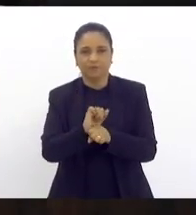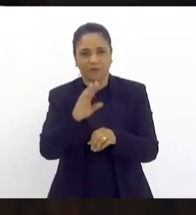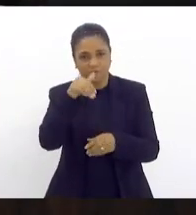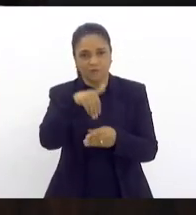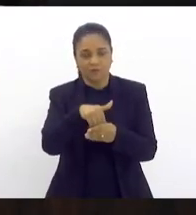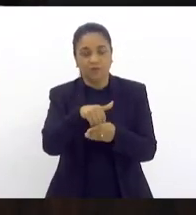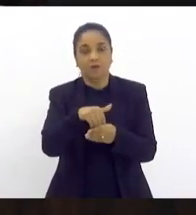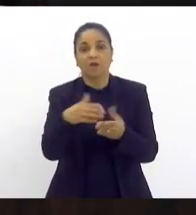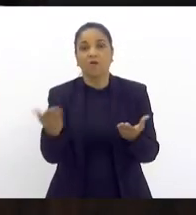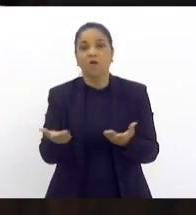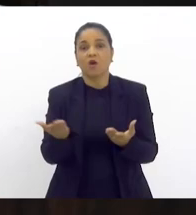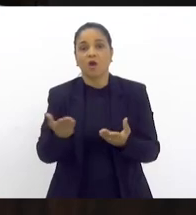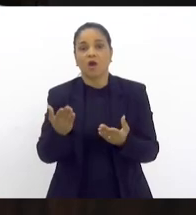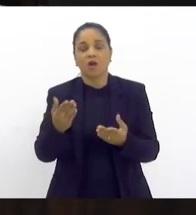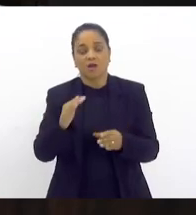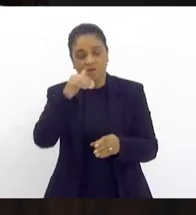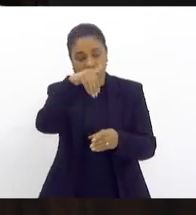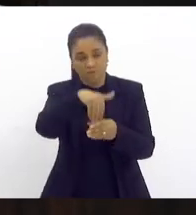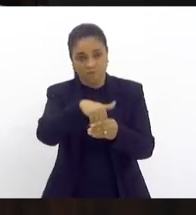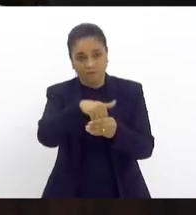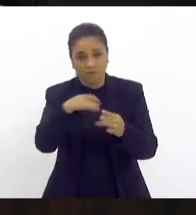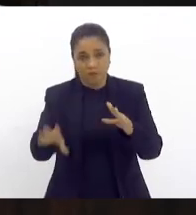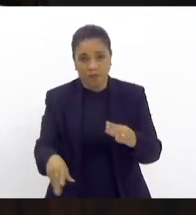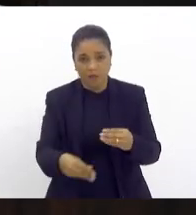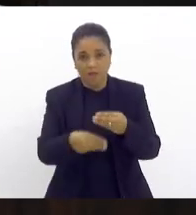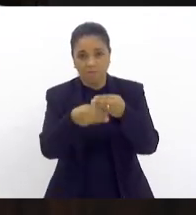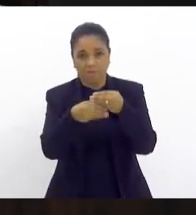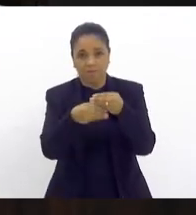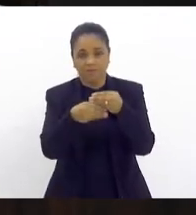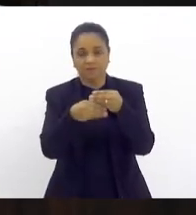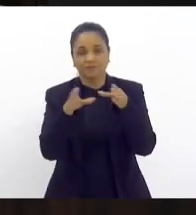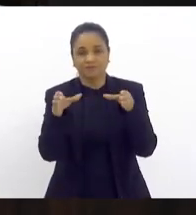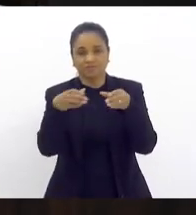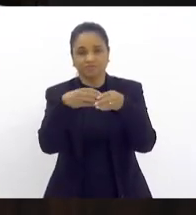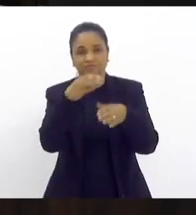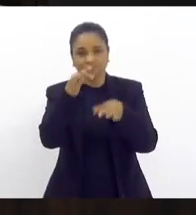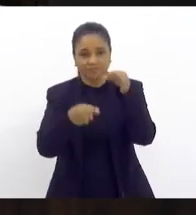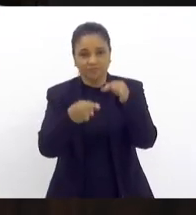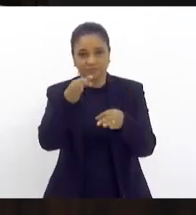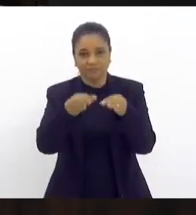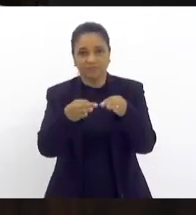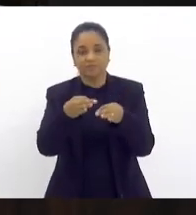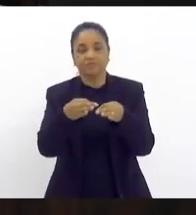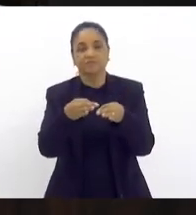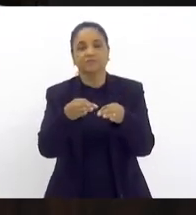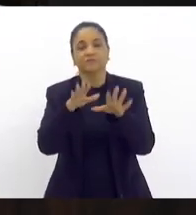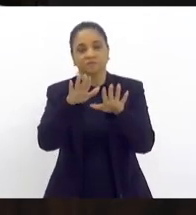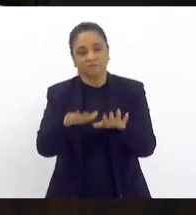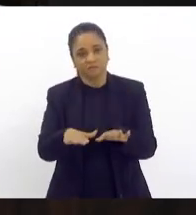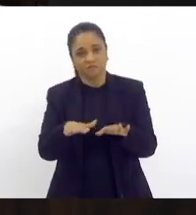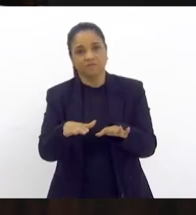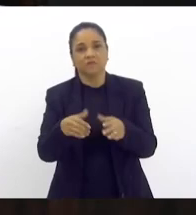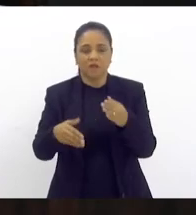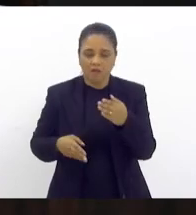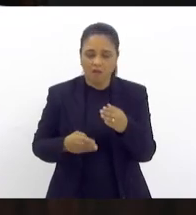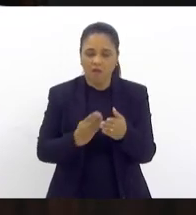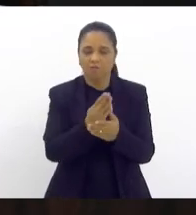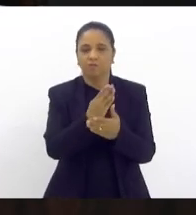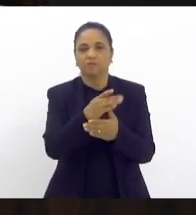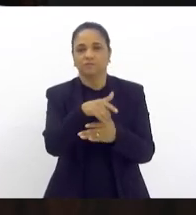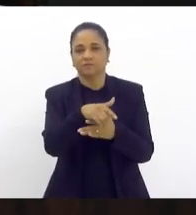em votação emenda da Comissão de Justiça senhores que aprovam permaneça Como estão aprovado